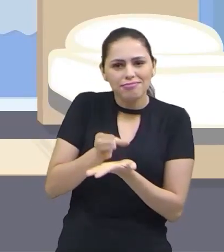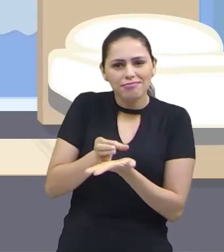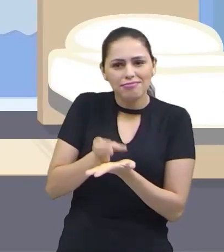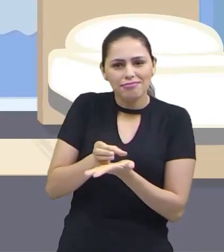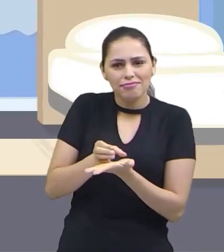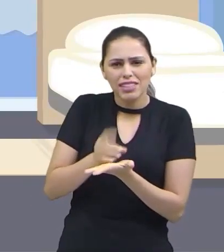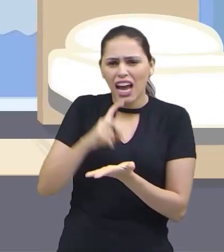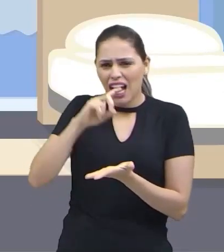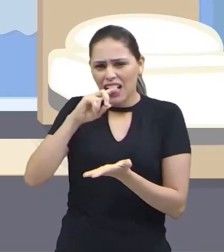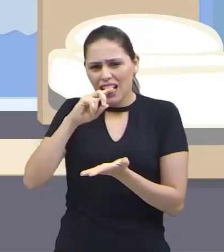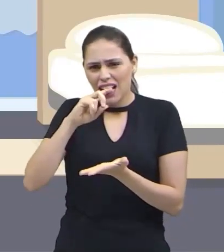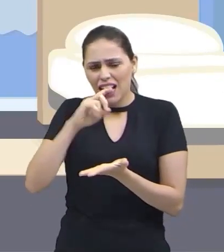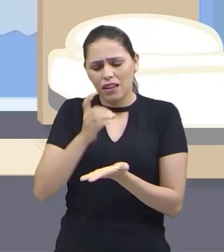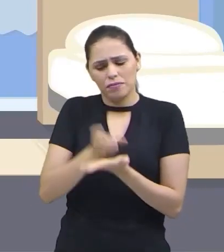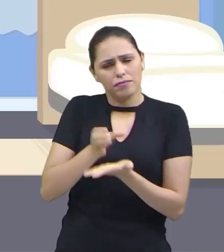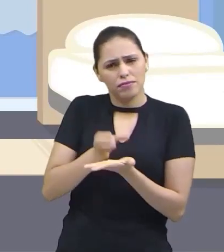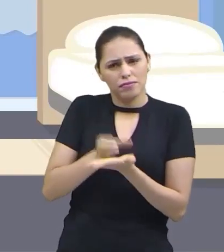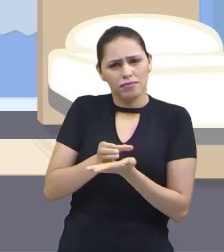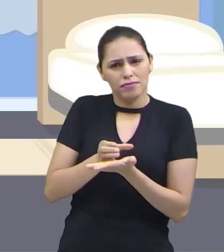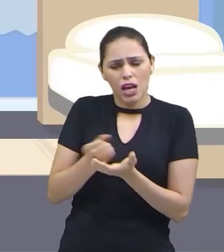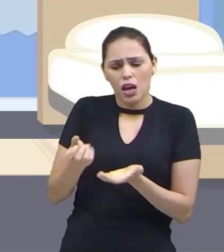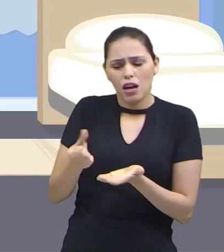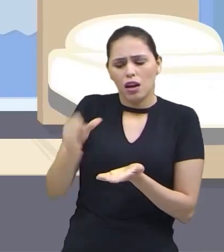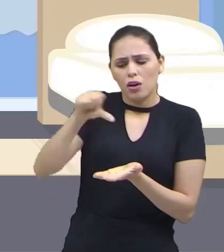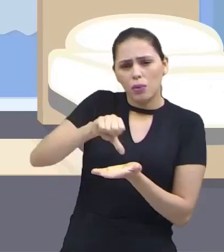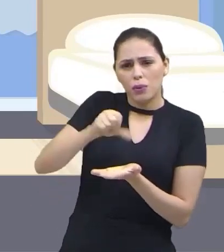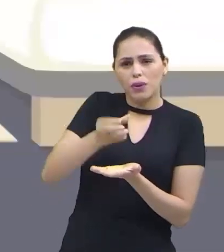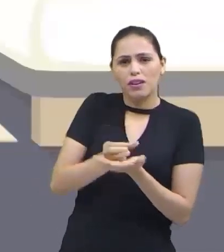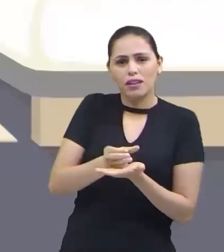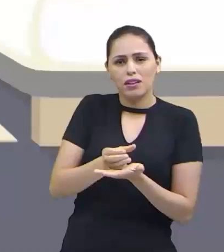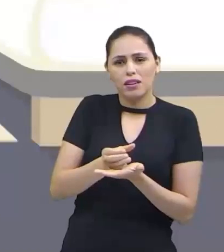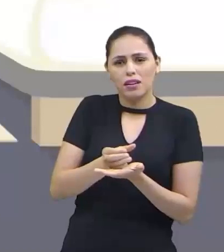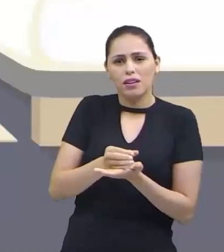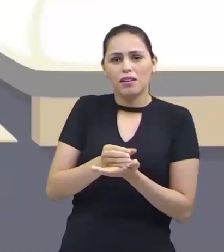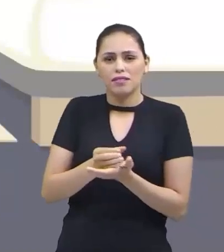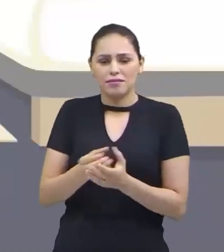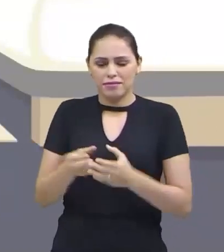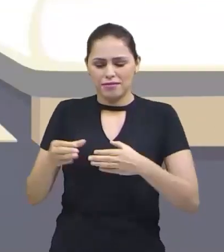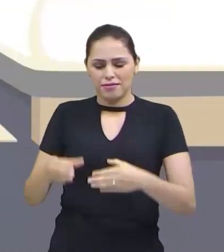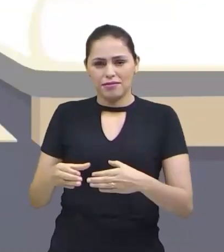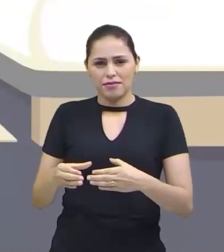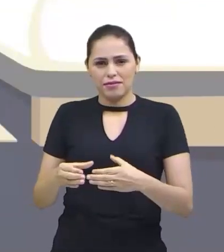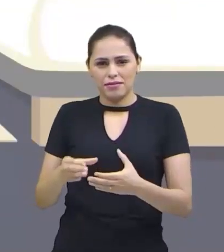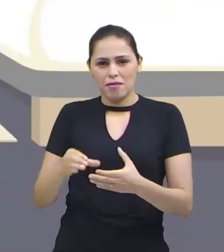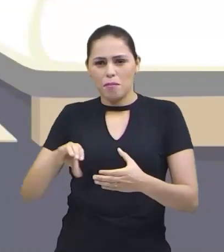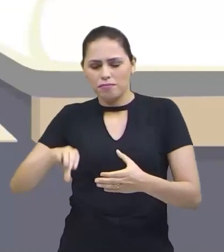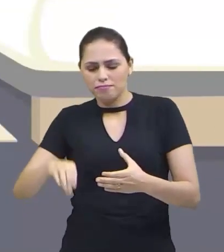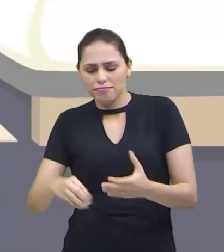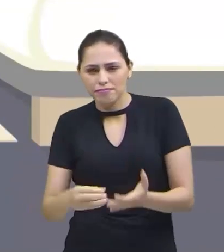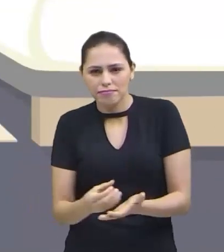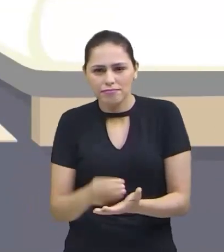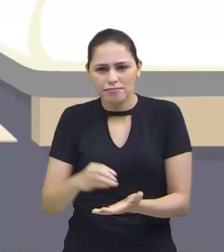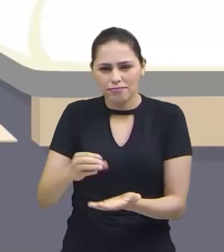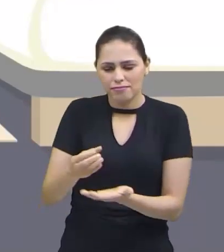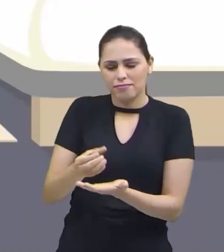plástico... E a gente vai levar essa água de volta para casa. Vamos lá. Abaixou, pegou a